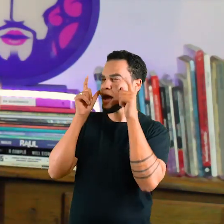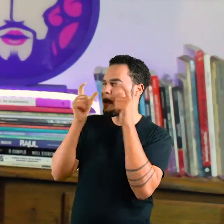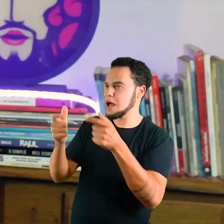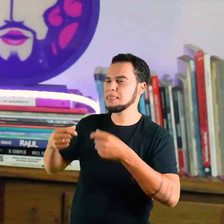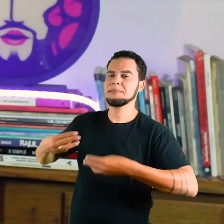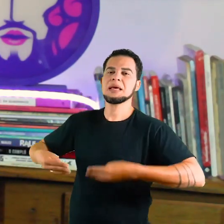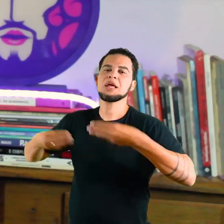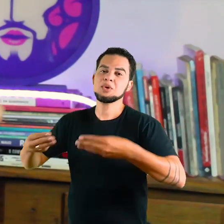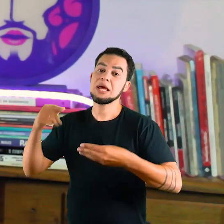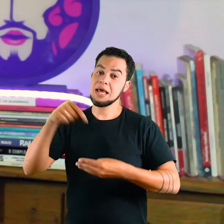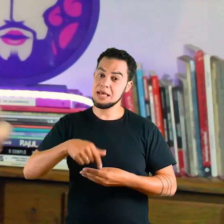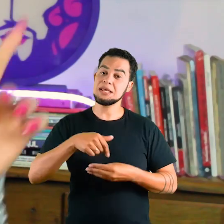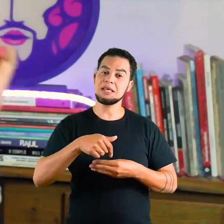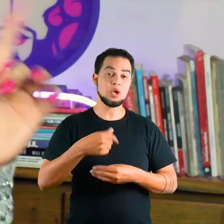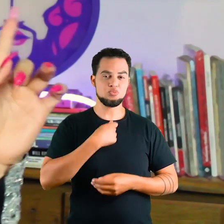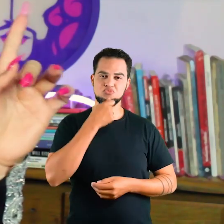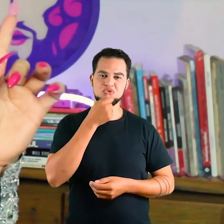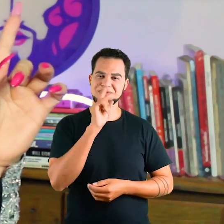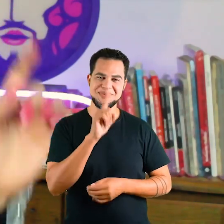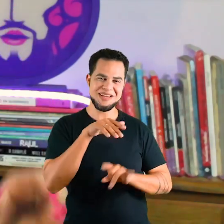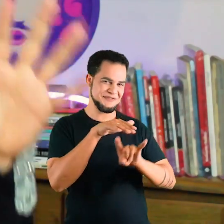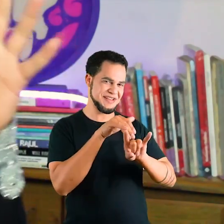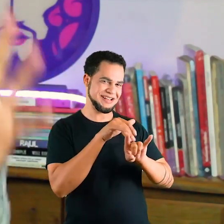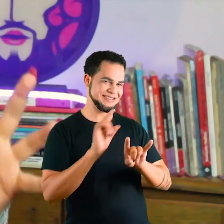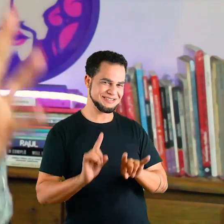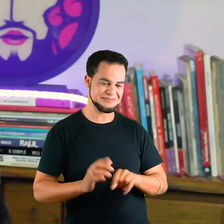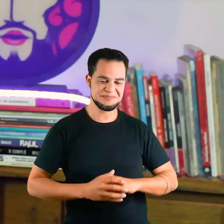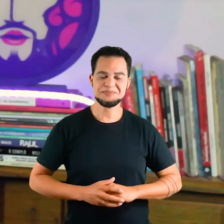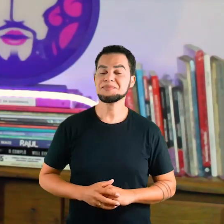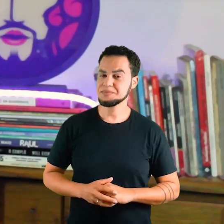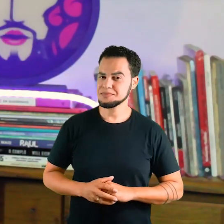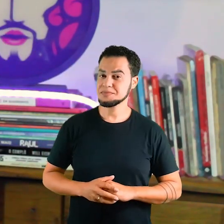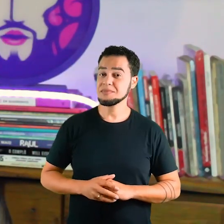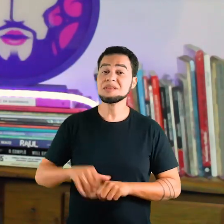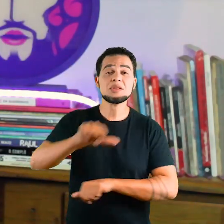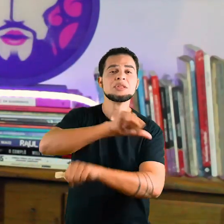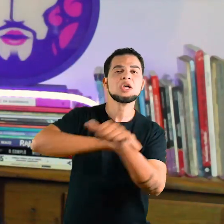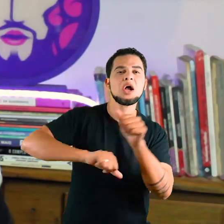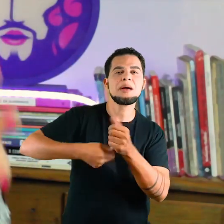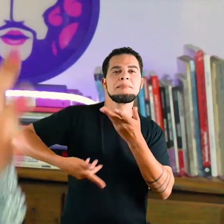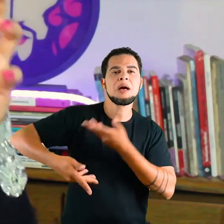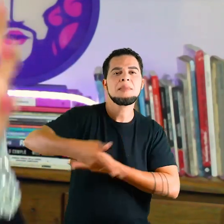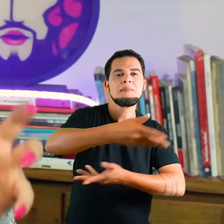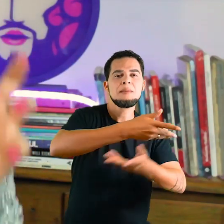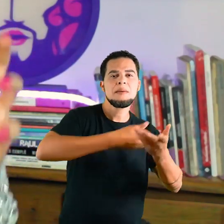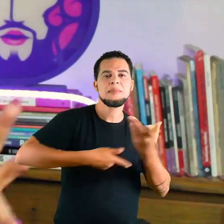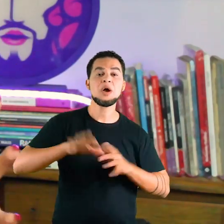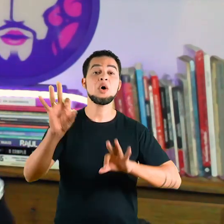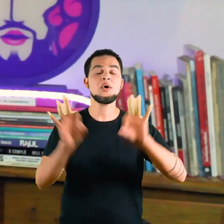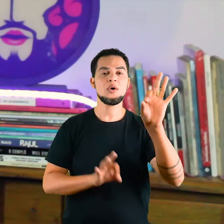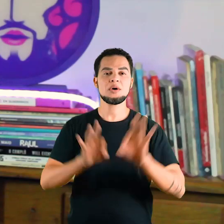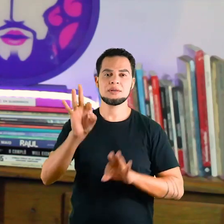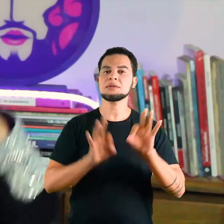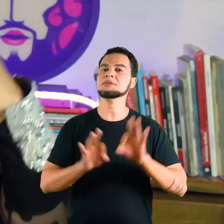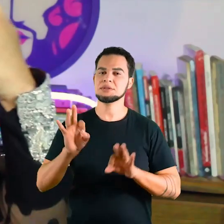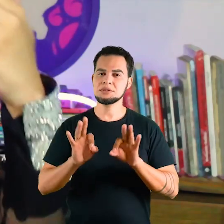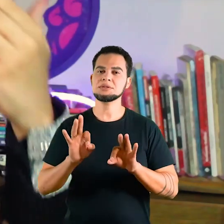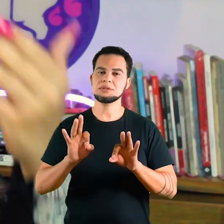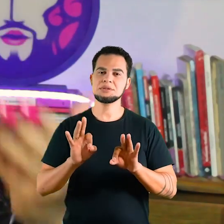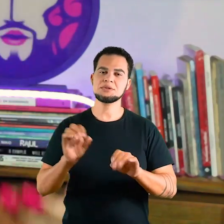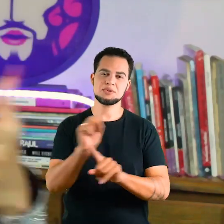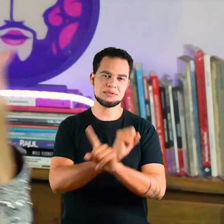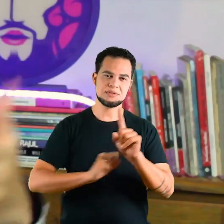mercadoria aqui no canal, e eu nem era vegana. Pense aqui comigo. A troca de mercadorias organiza a nossa sociedade atual. Ou seja,